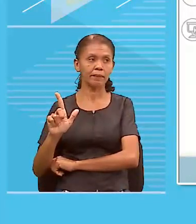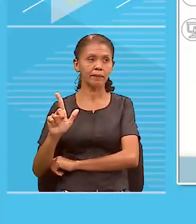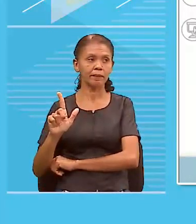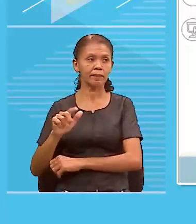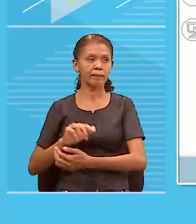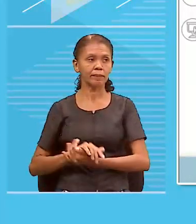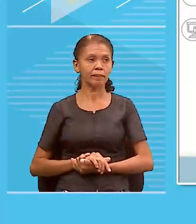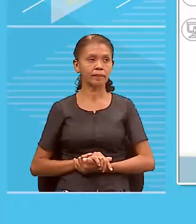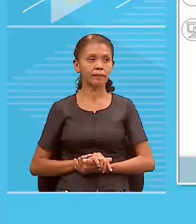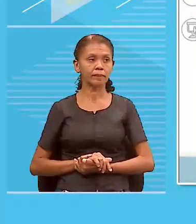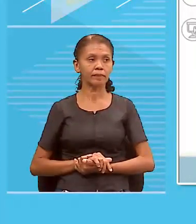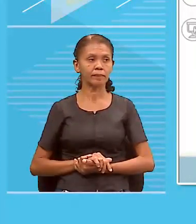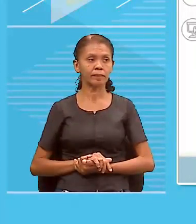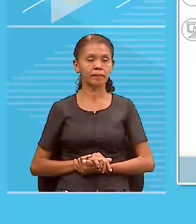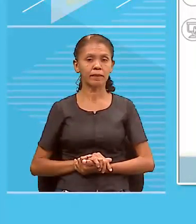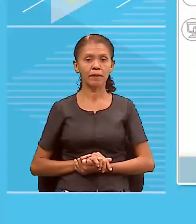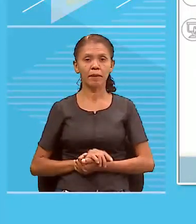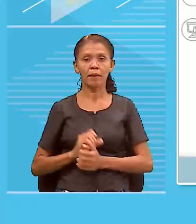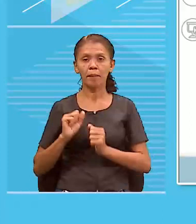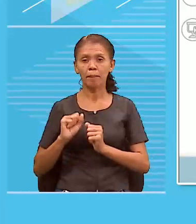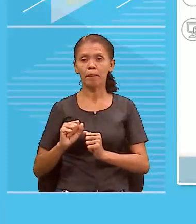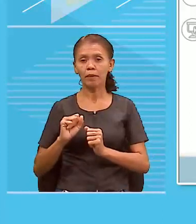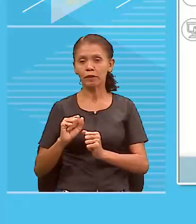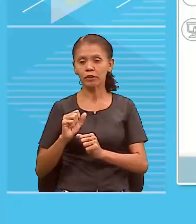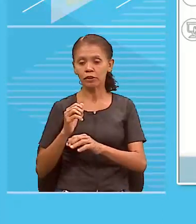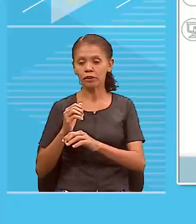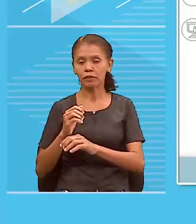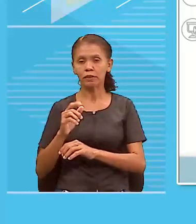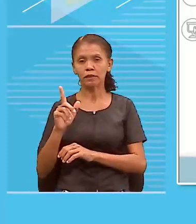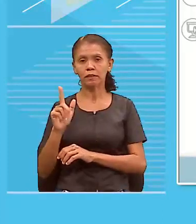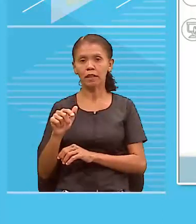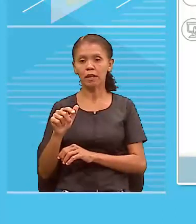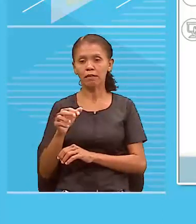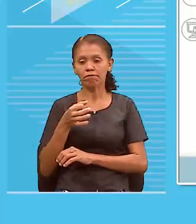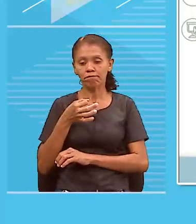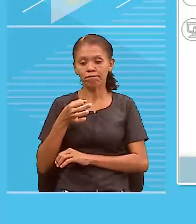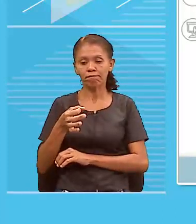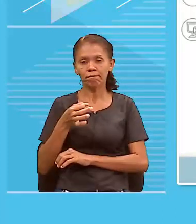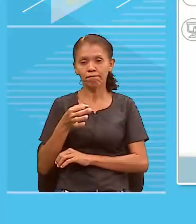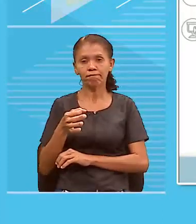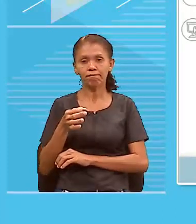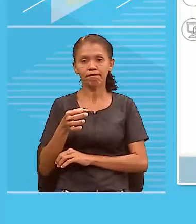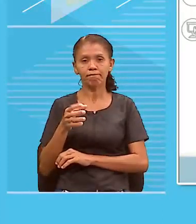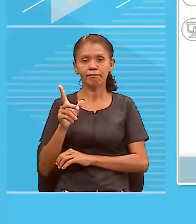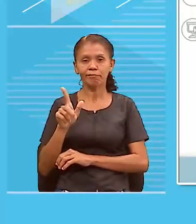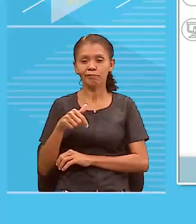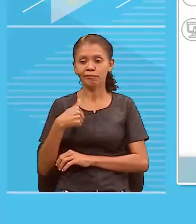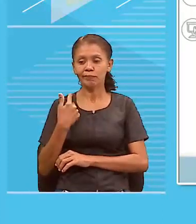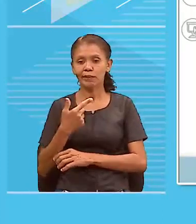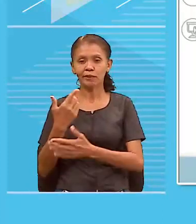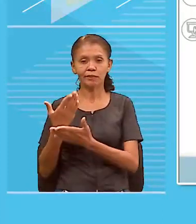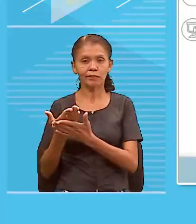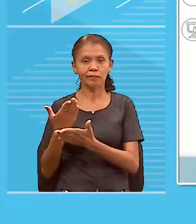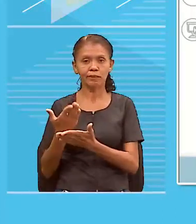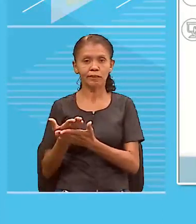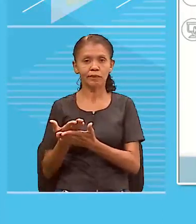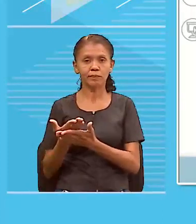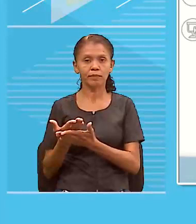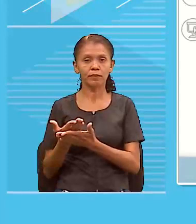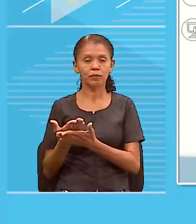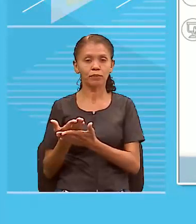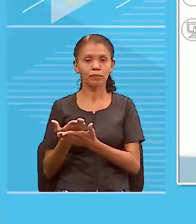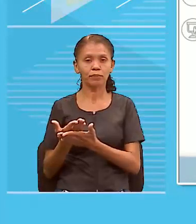ter ganho de causa na hora de fazer essa ênfase nós trabalhamos aqueles mais recorrentes mas trabalhamos aqueles outros que